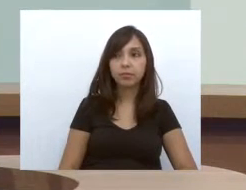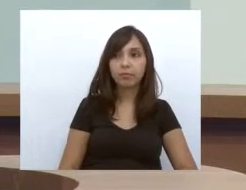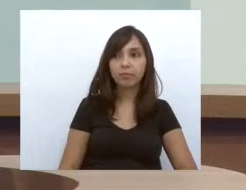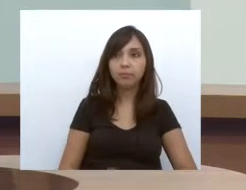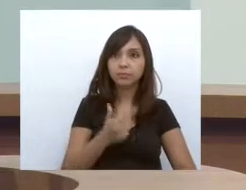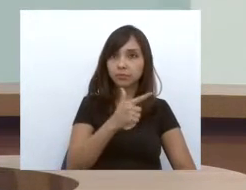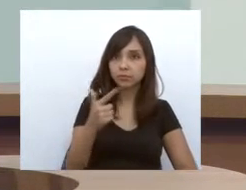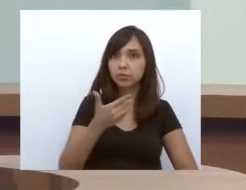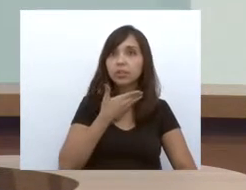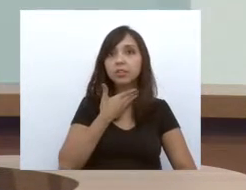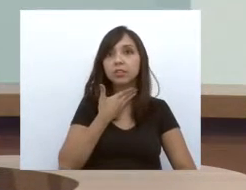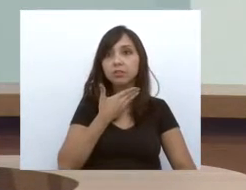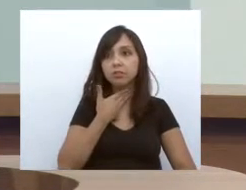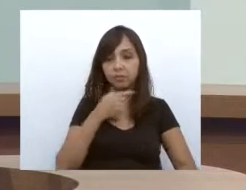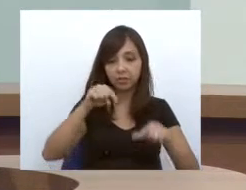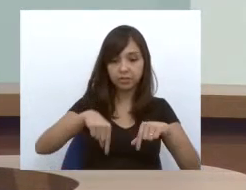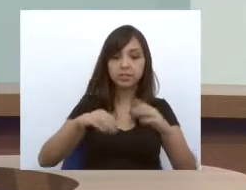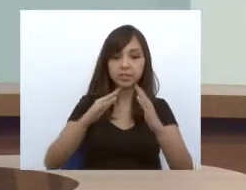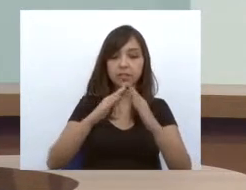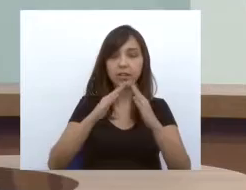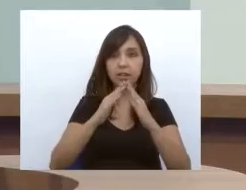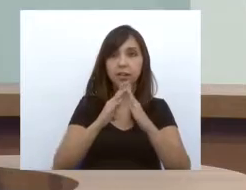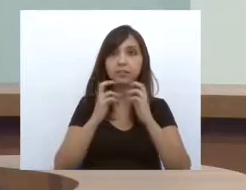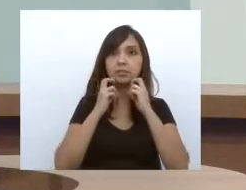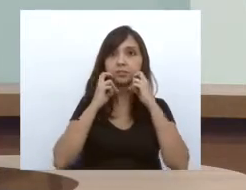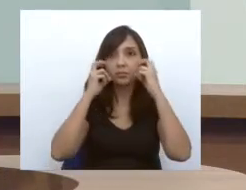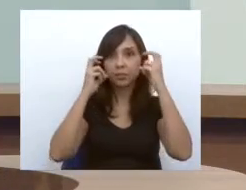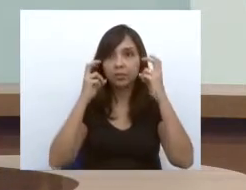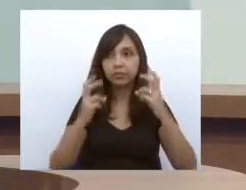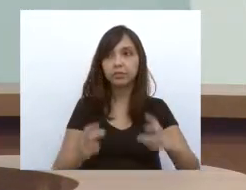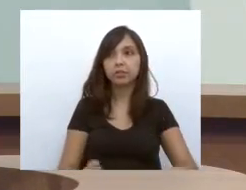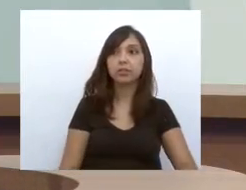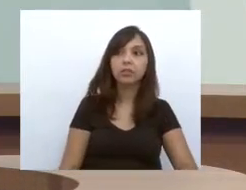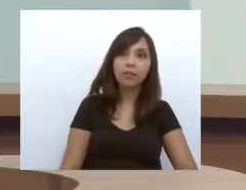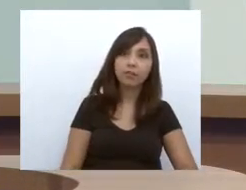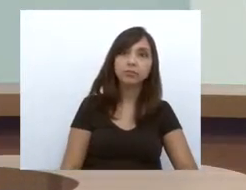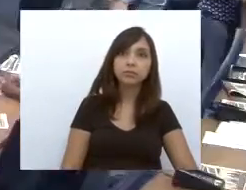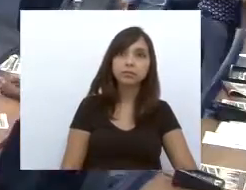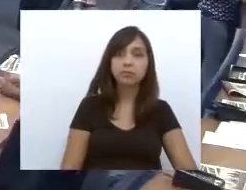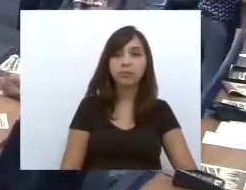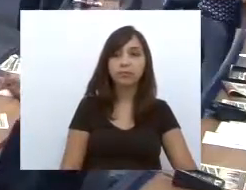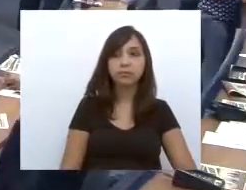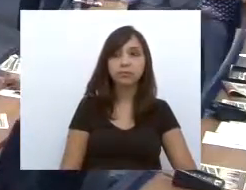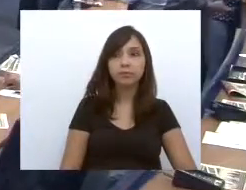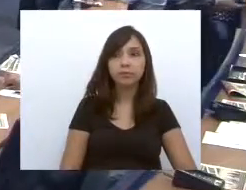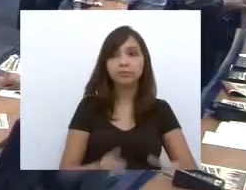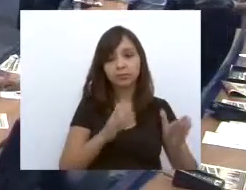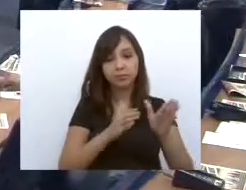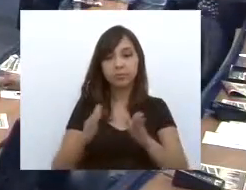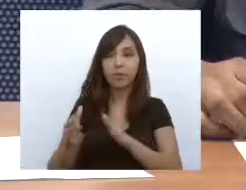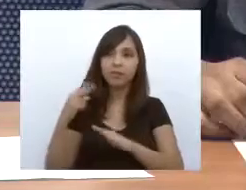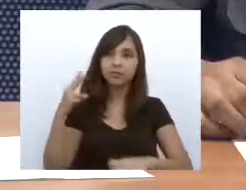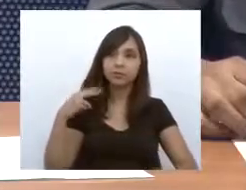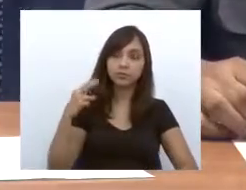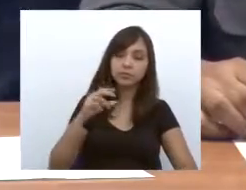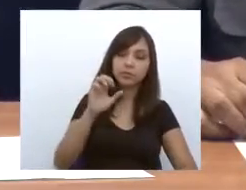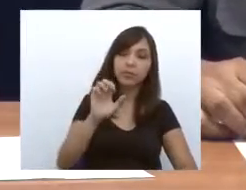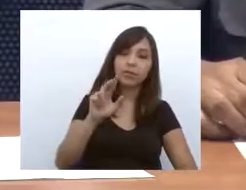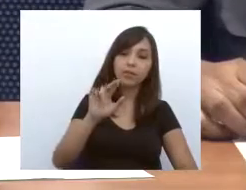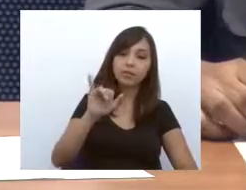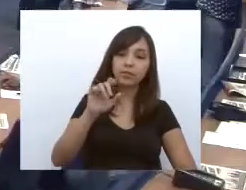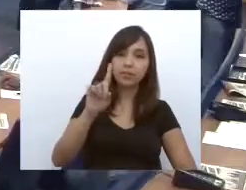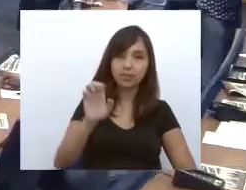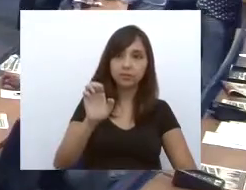ter voz nesta casa é uma vergonha para todos nós. Obrigado. Pela ordem. Pela ordem, vereadora Eneida.